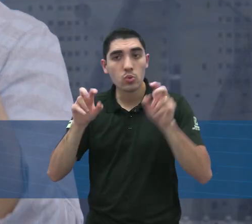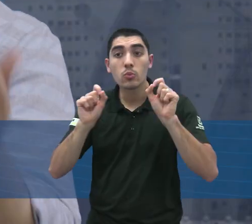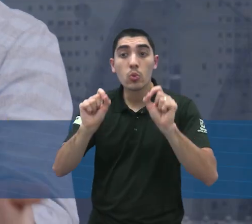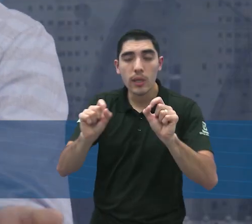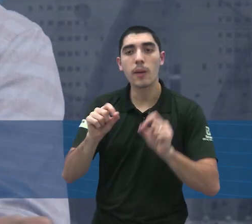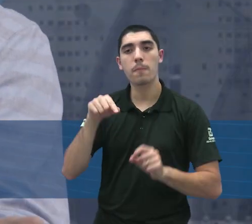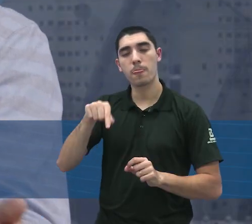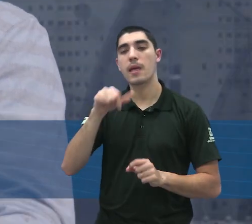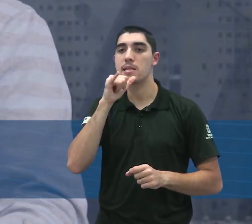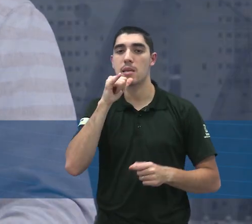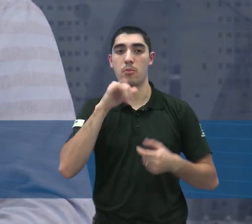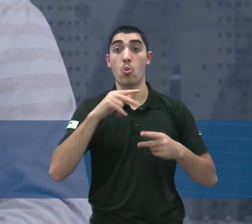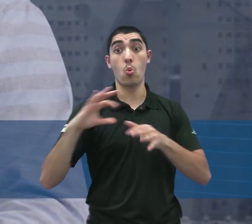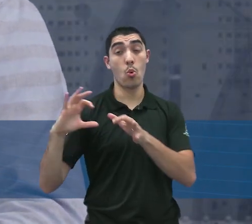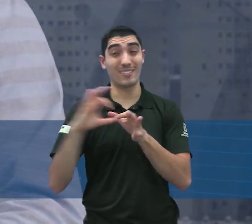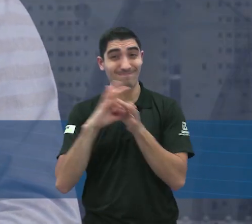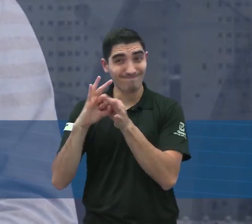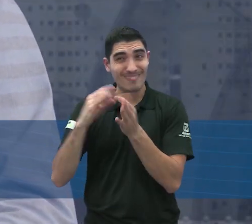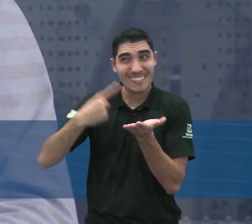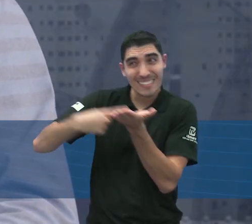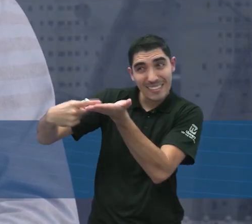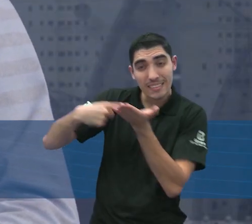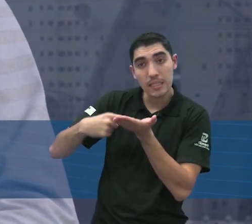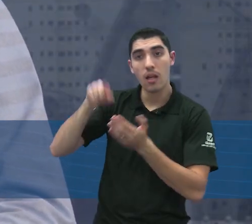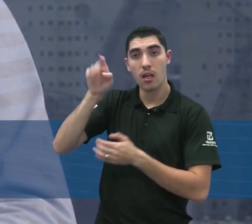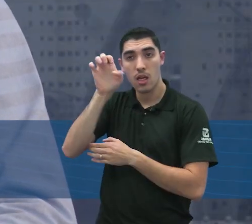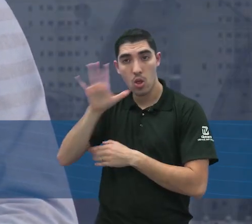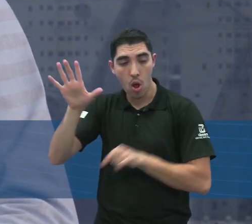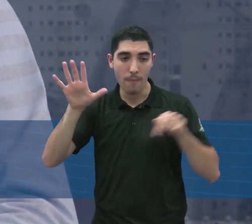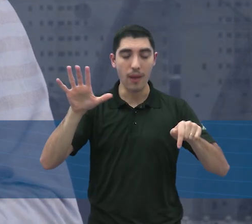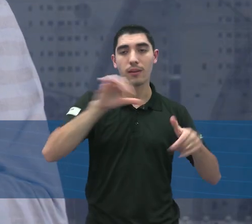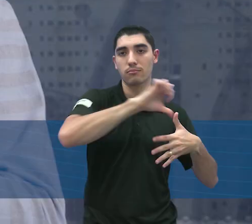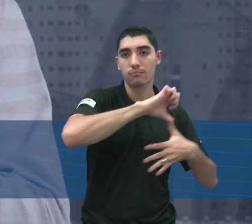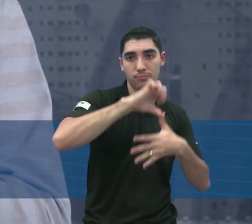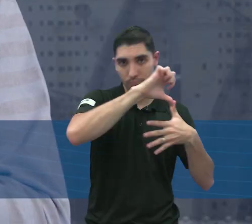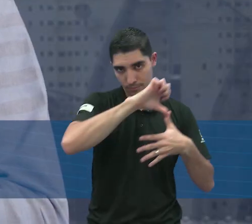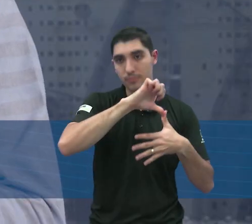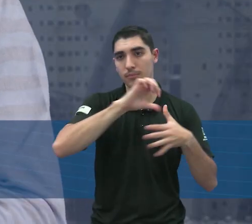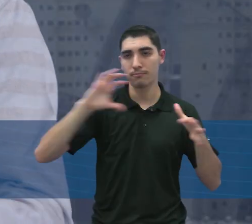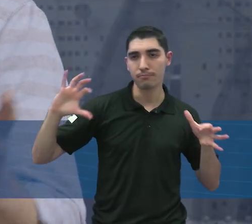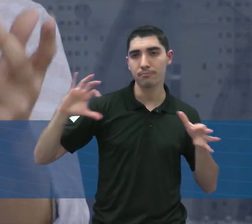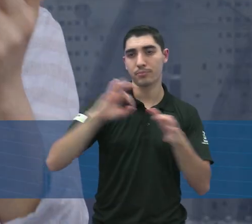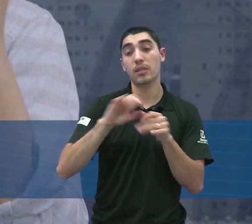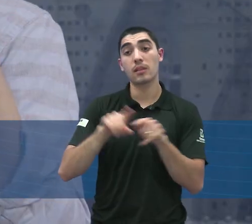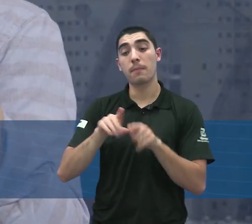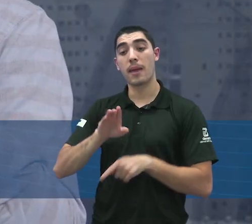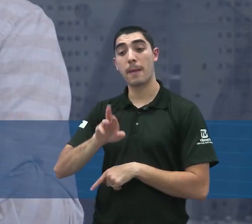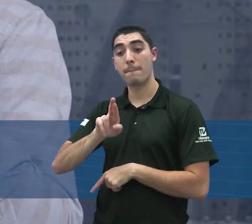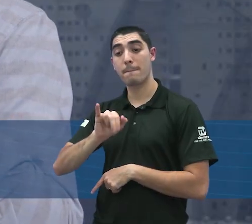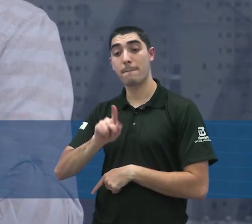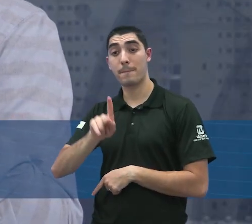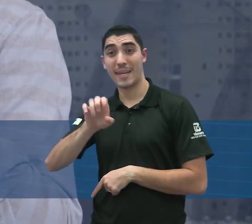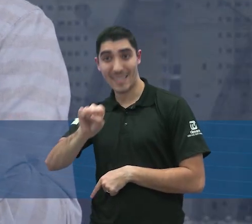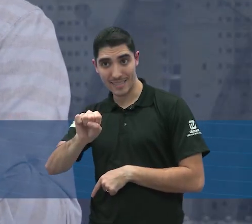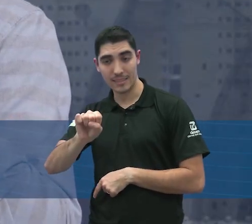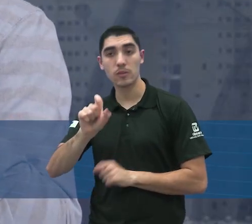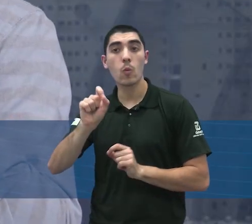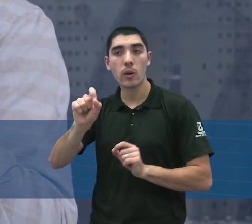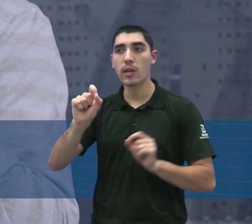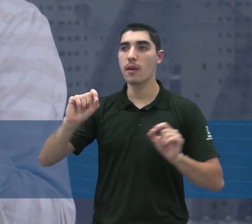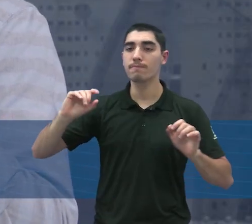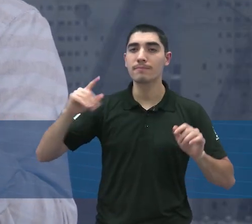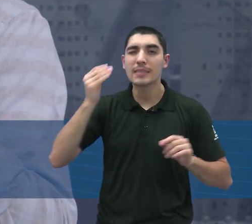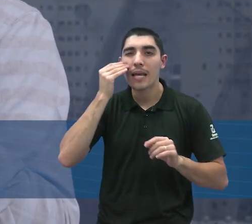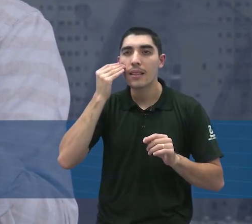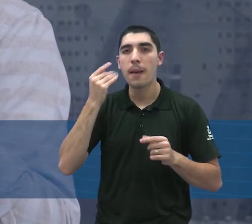acordo Mercosul-União Europeia e a maior atividade junto com os BRICS, ou a ampliação do BRICS com o número de países. E